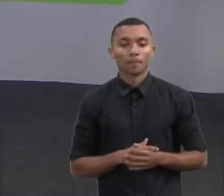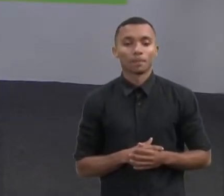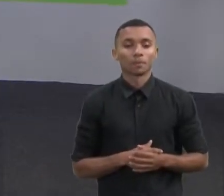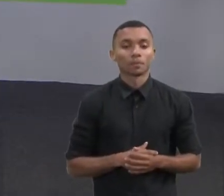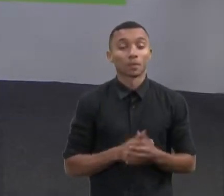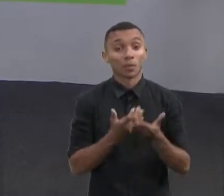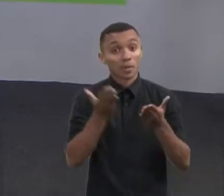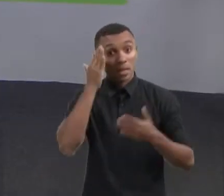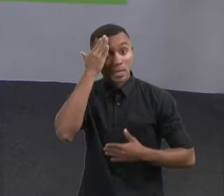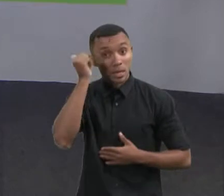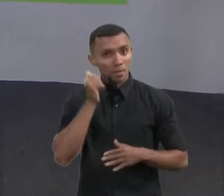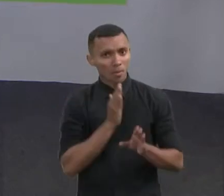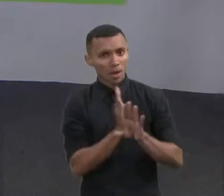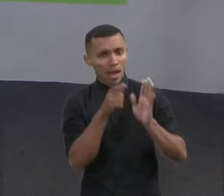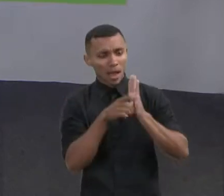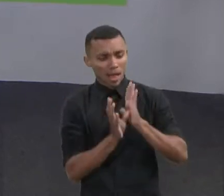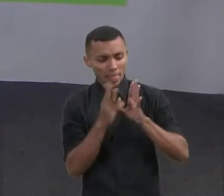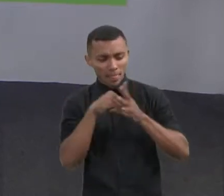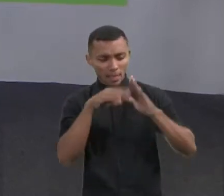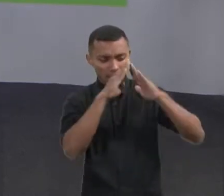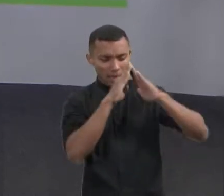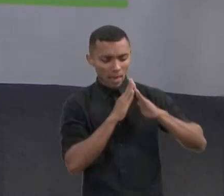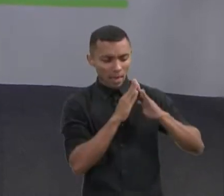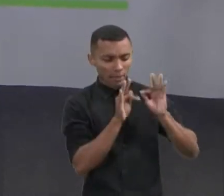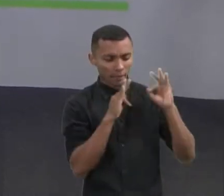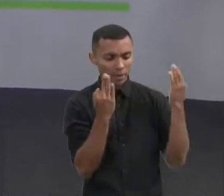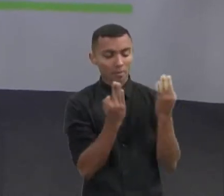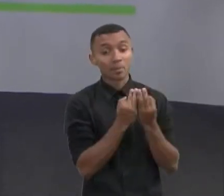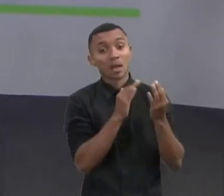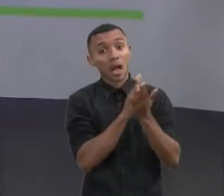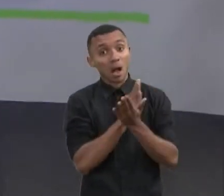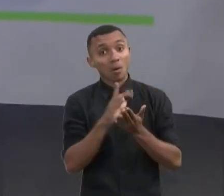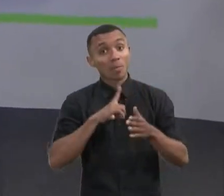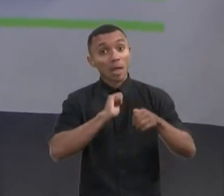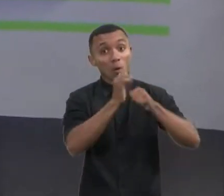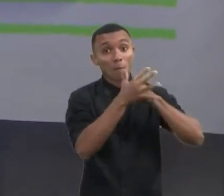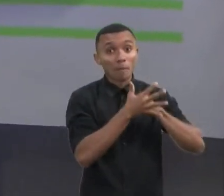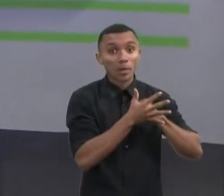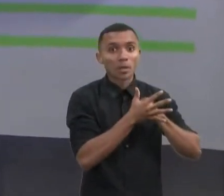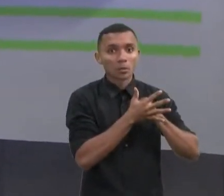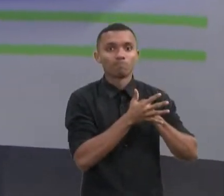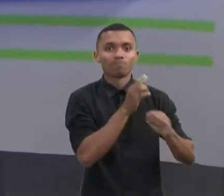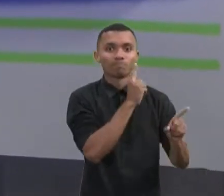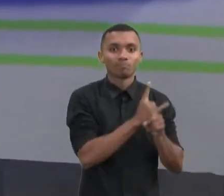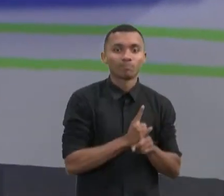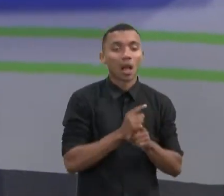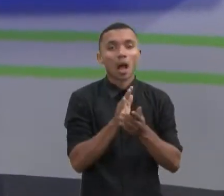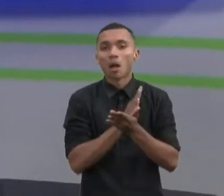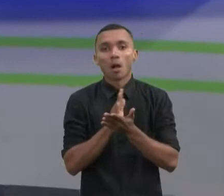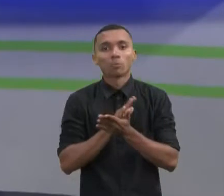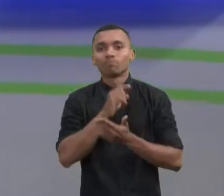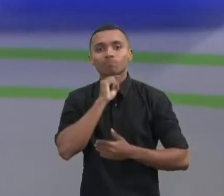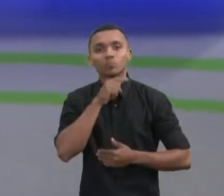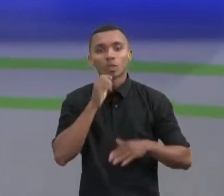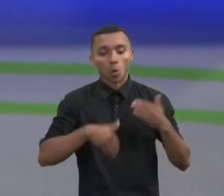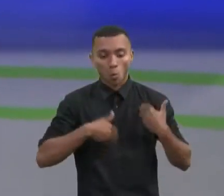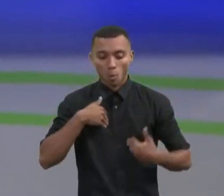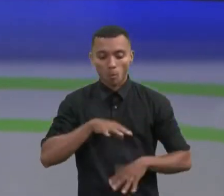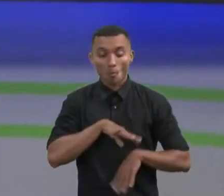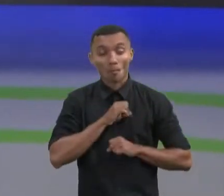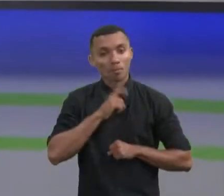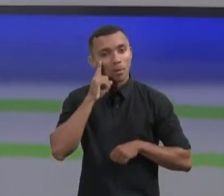Você sabe por que dentro de uma mesma casa alguns testam positivo para a Covid e outros não? Nós conversamos